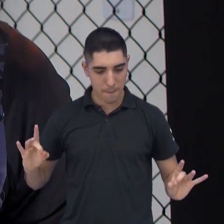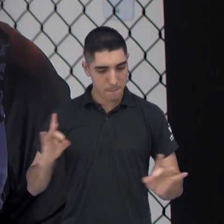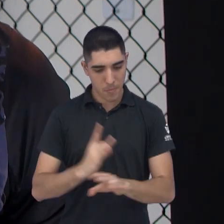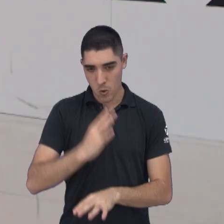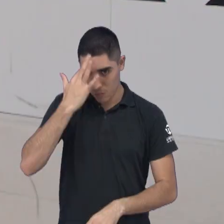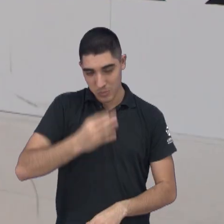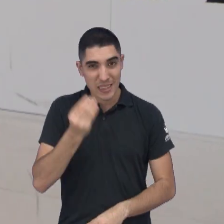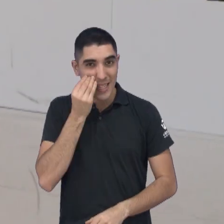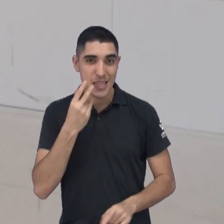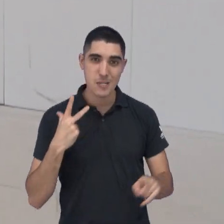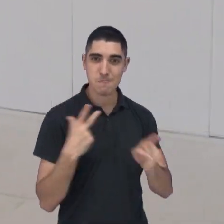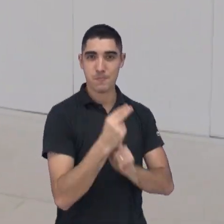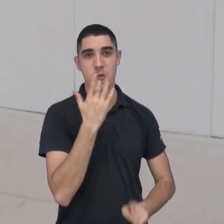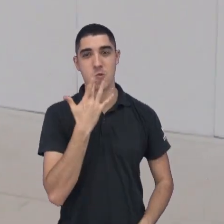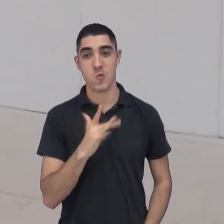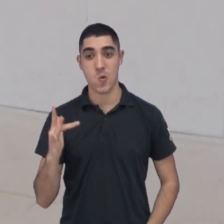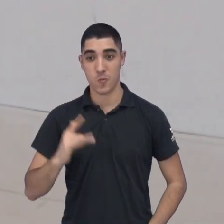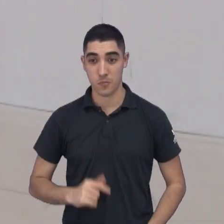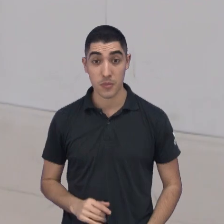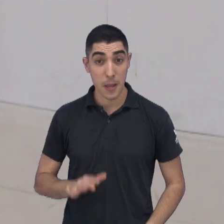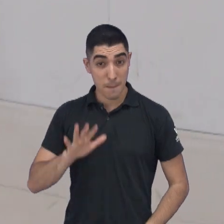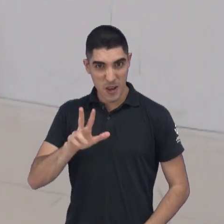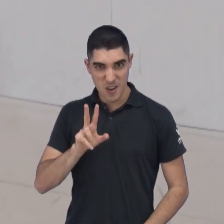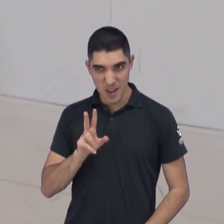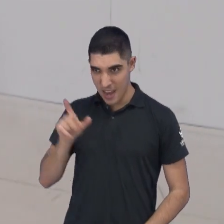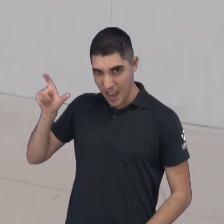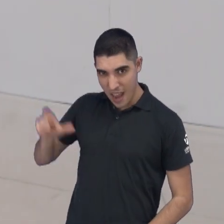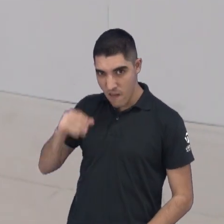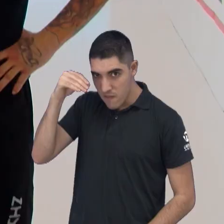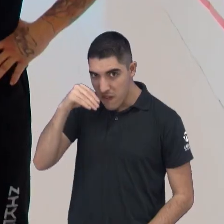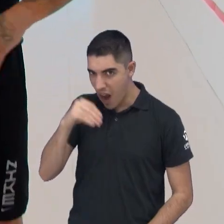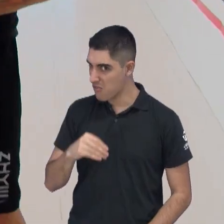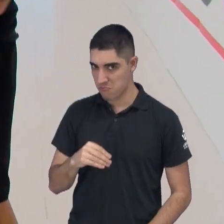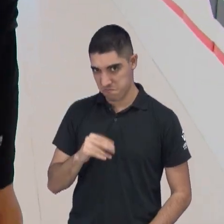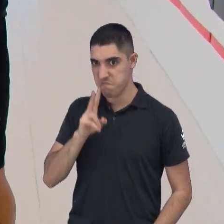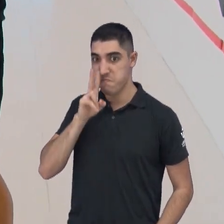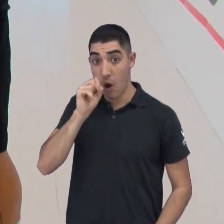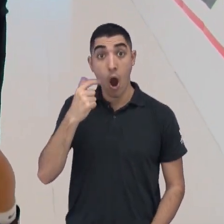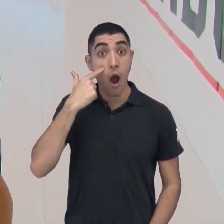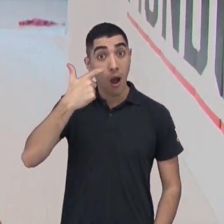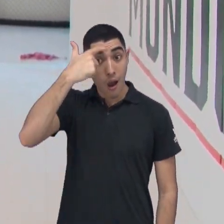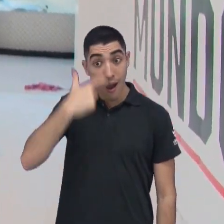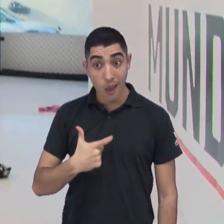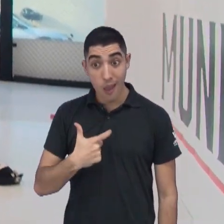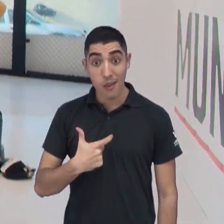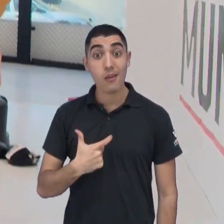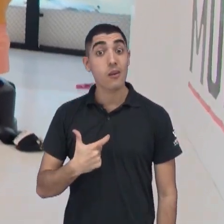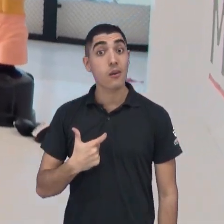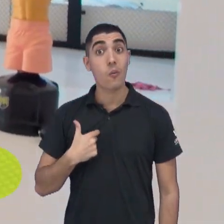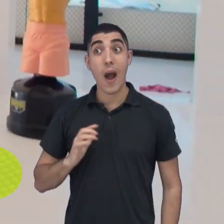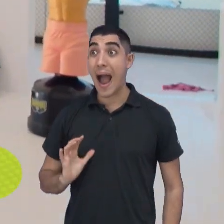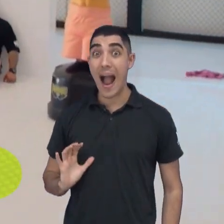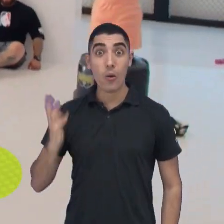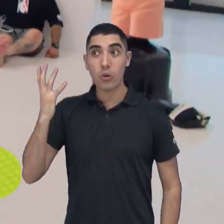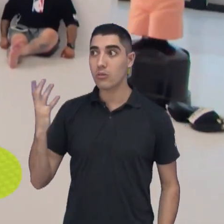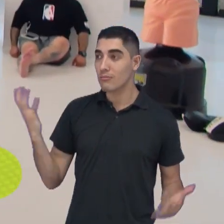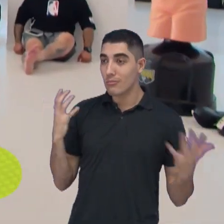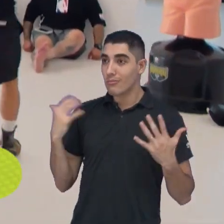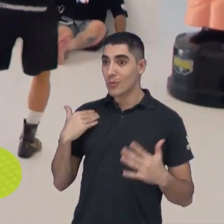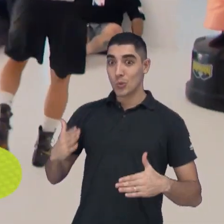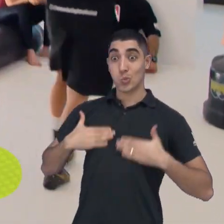seguir o sonho. Mas força é o que não falta para o Gabriel. Até o repórter, por livre e espontânea